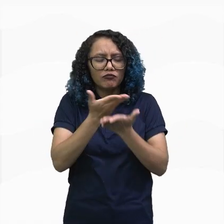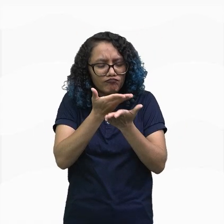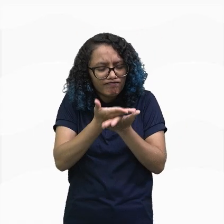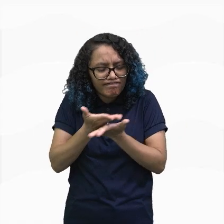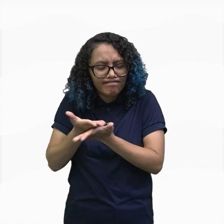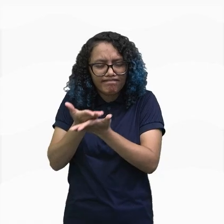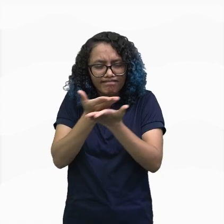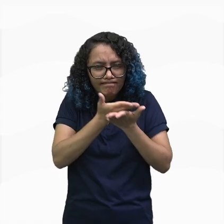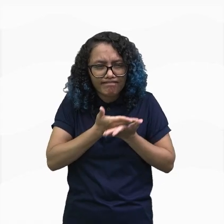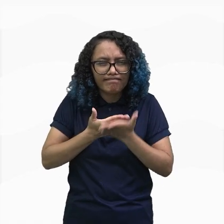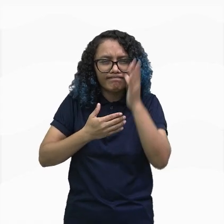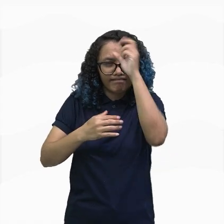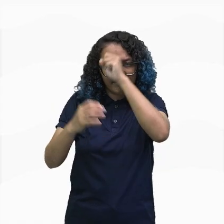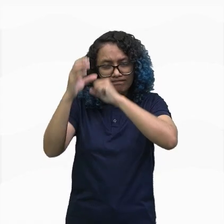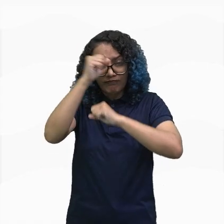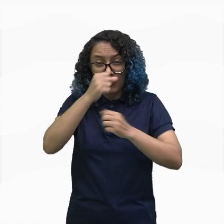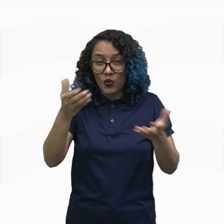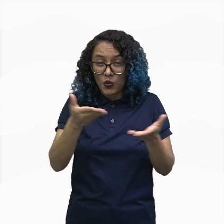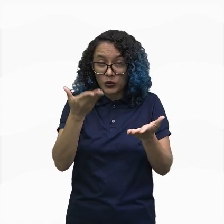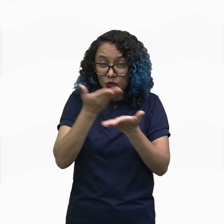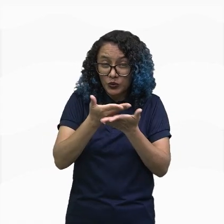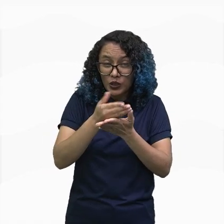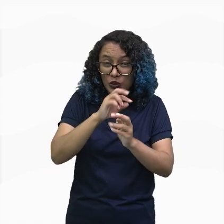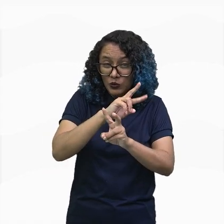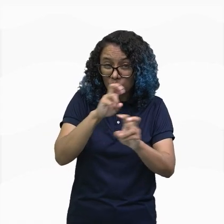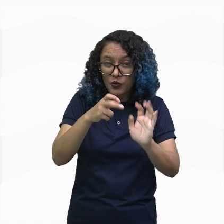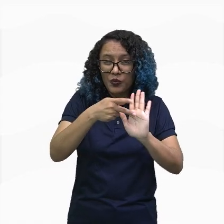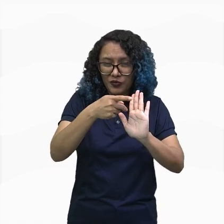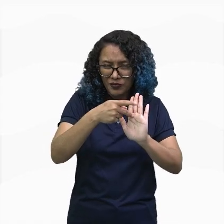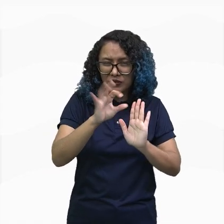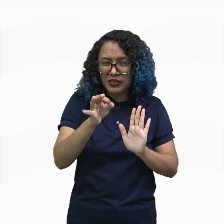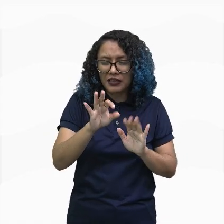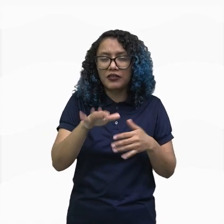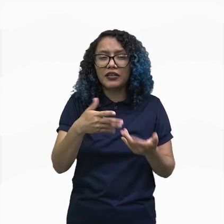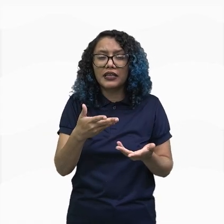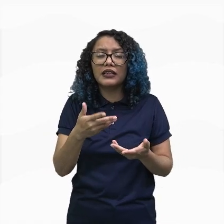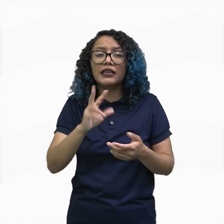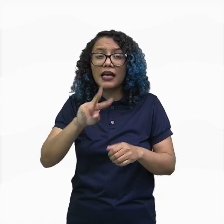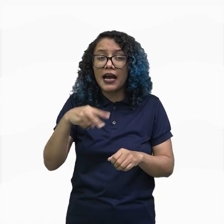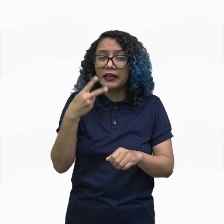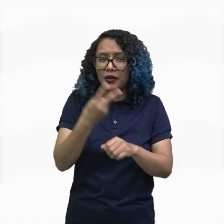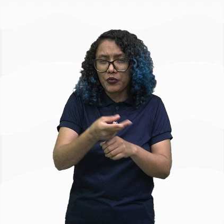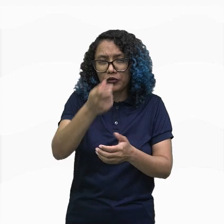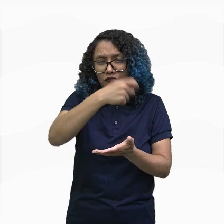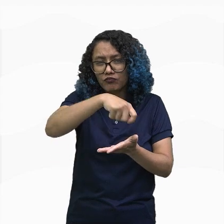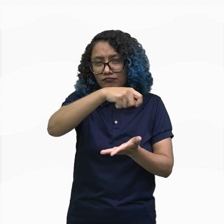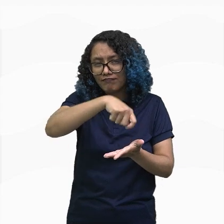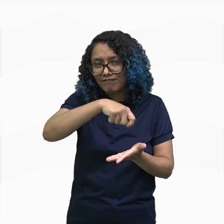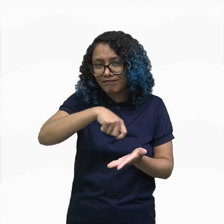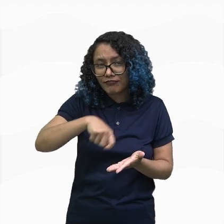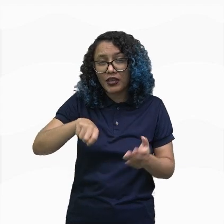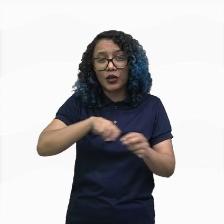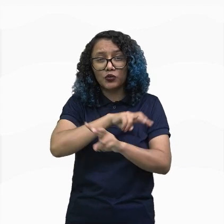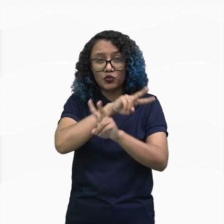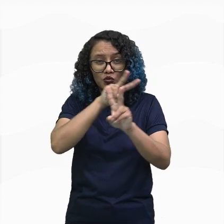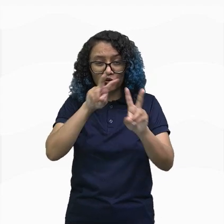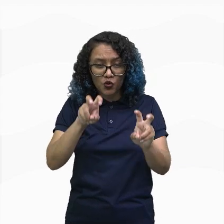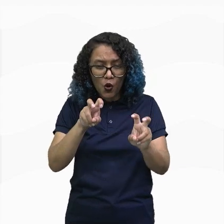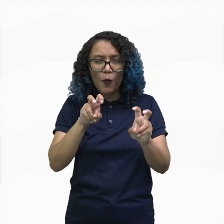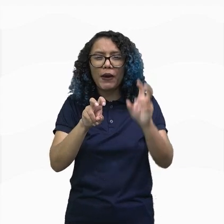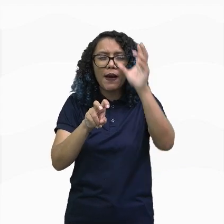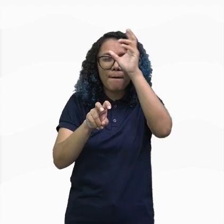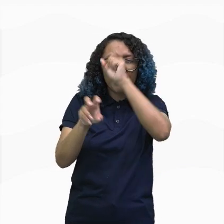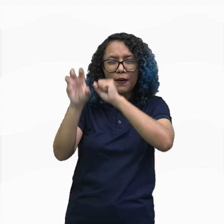estudar. Hoje ele está aprendendo sobre o portfólio e daqui a pouco ele vai escrever sobre aquilo que ele